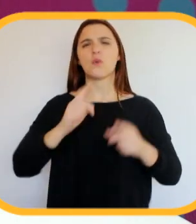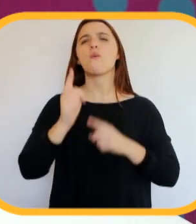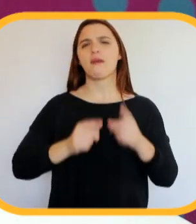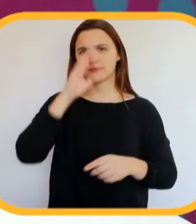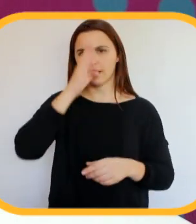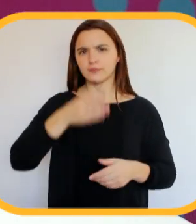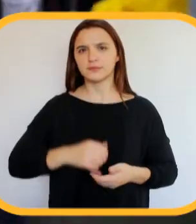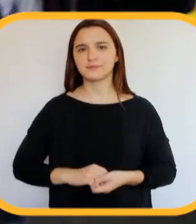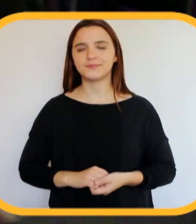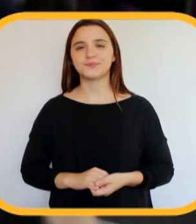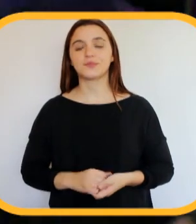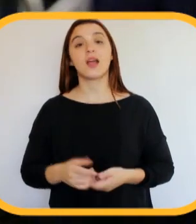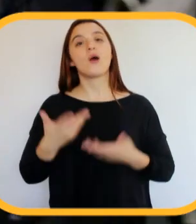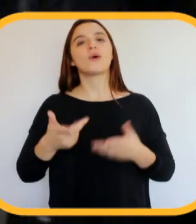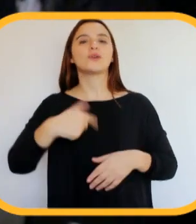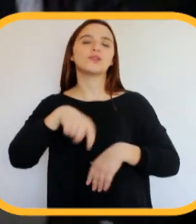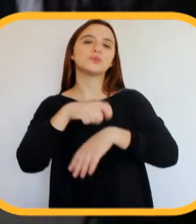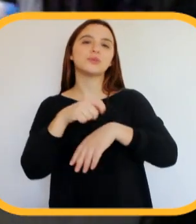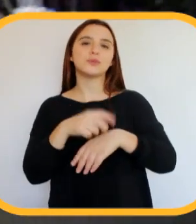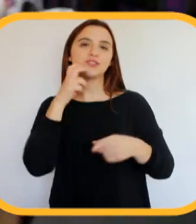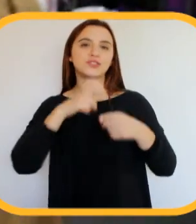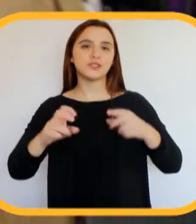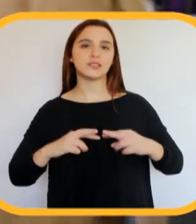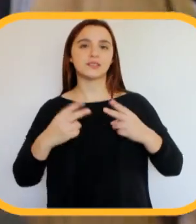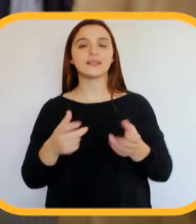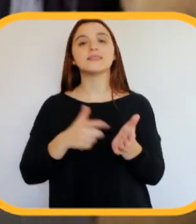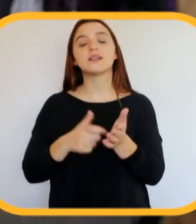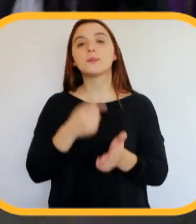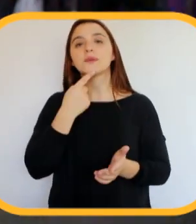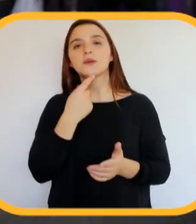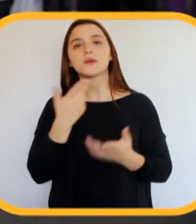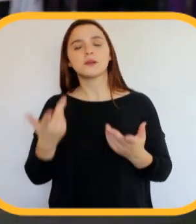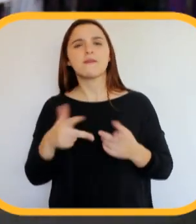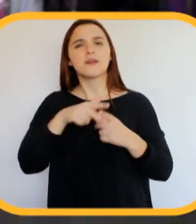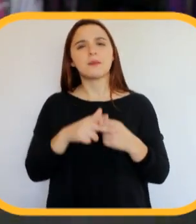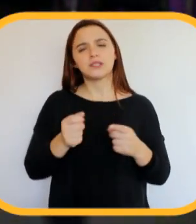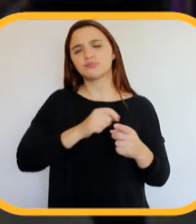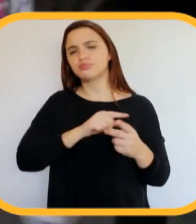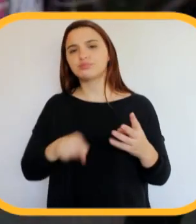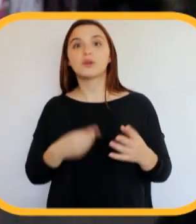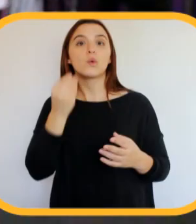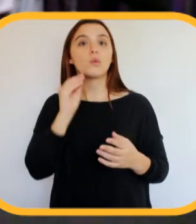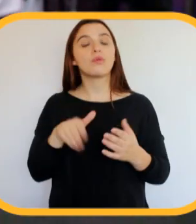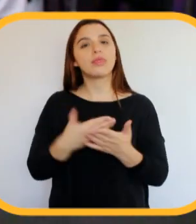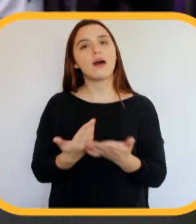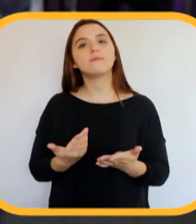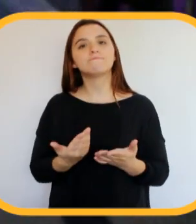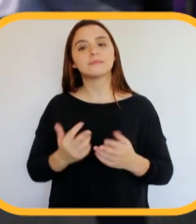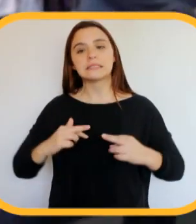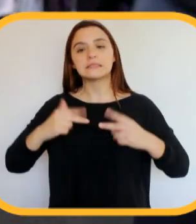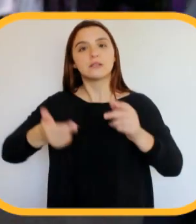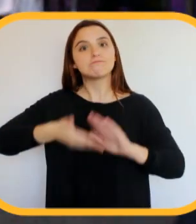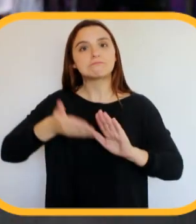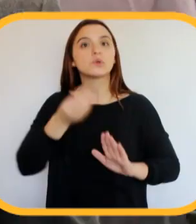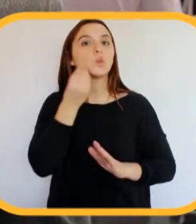esta transição? Nós hoje em dia estamos a viver um momento de transição energética. Temos que perceber exatamente com todas as ferramentas e como é que conseguimos